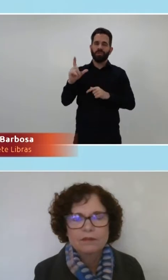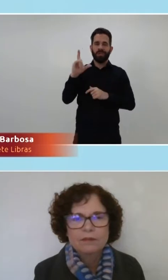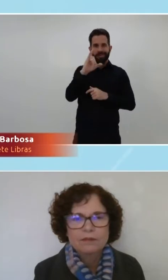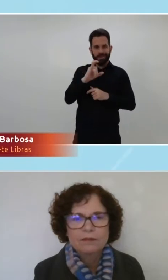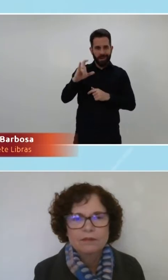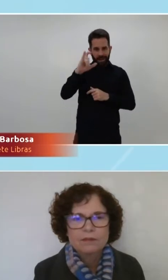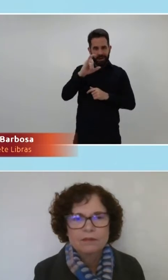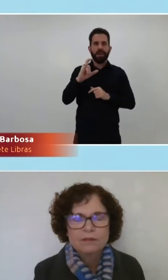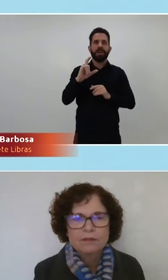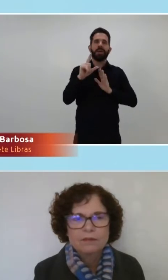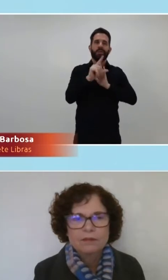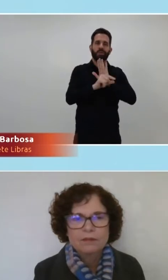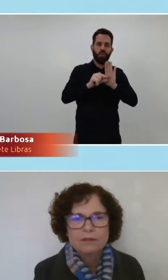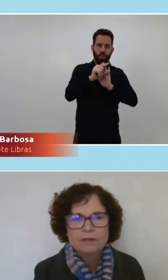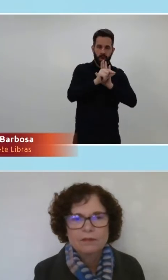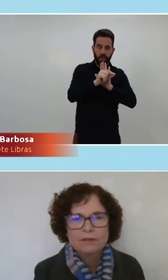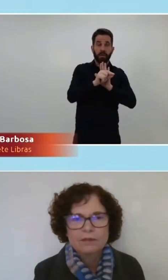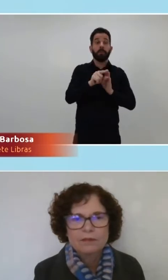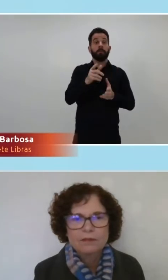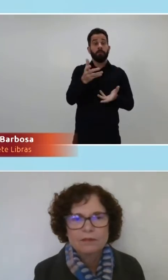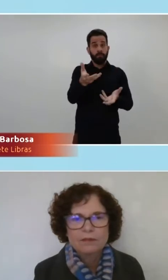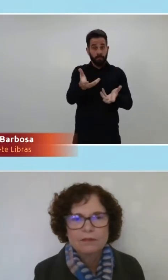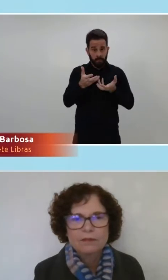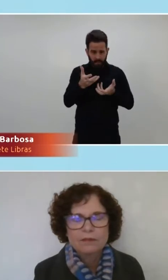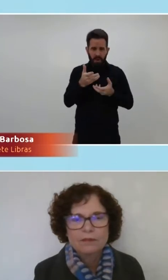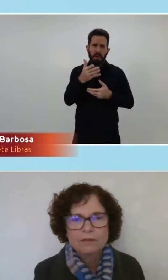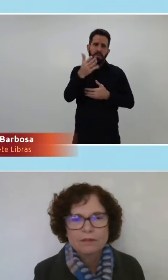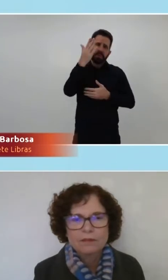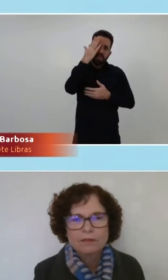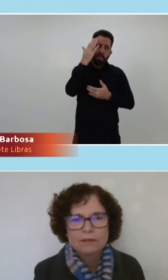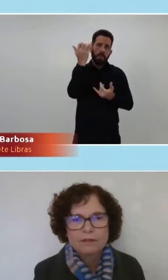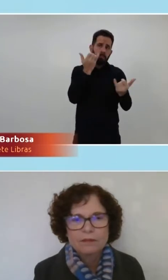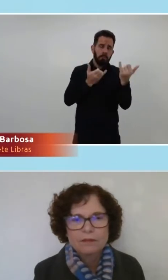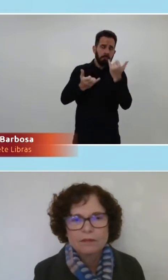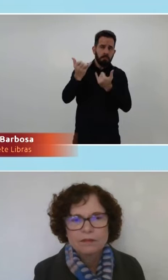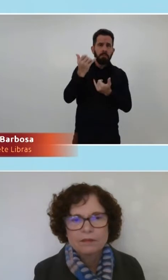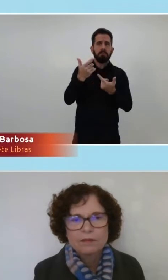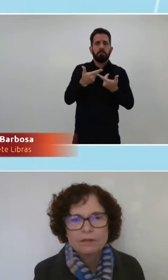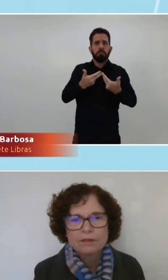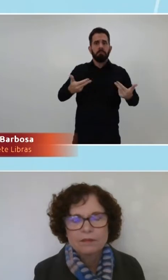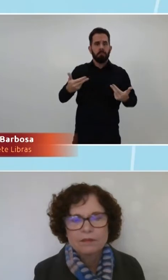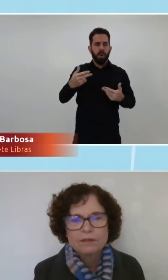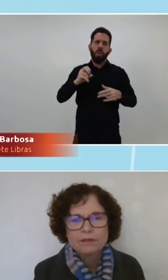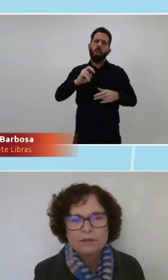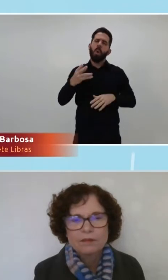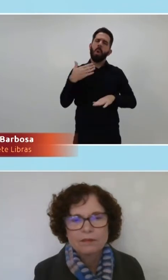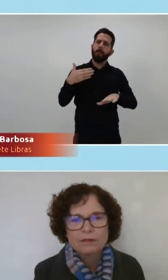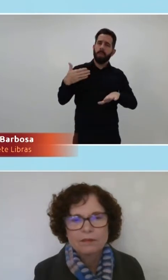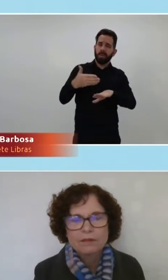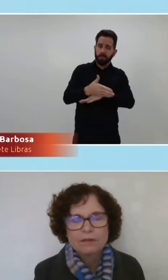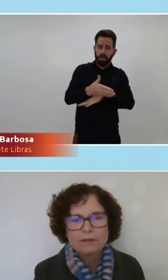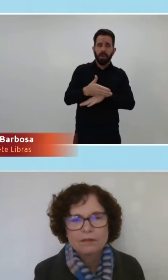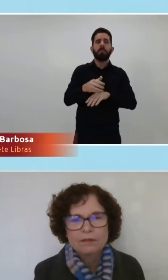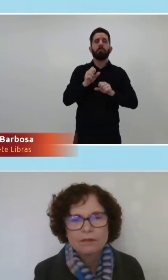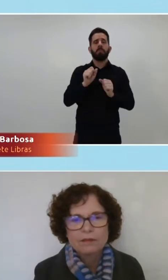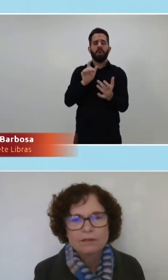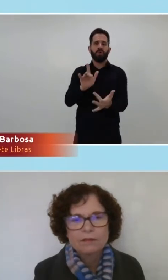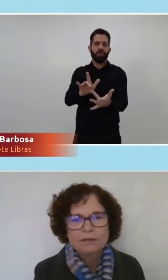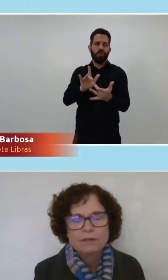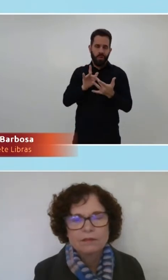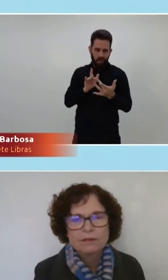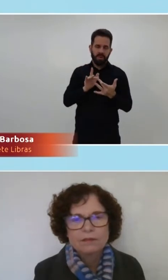quiser conferir as novidades da nossa programação, ou até mesmo participar do programa, é só entrar em contato por uma dessas